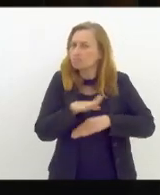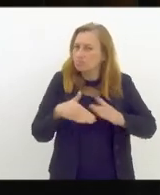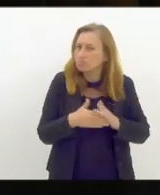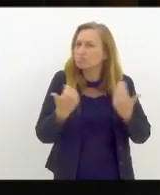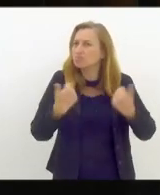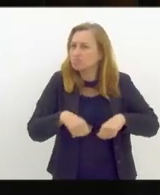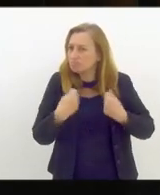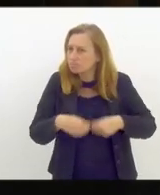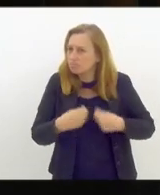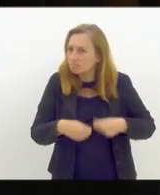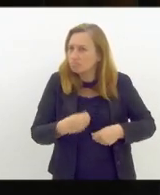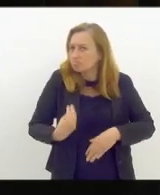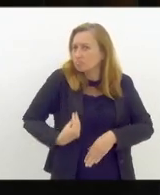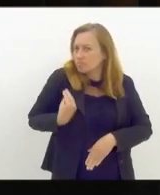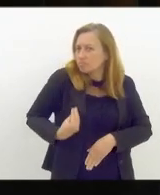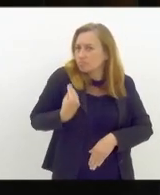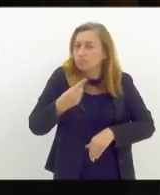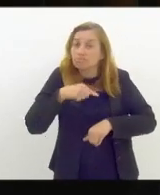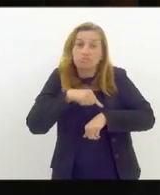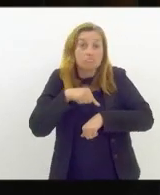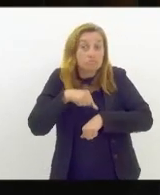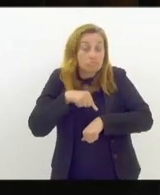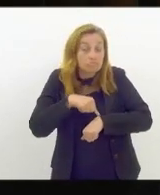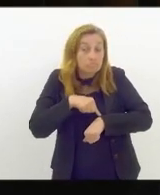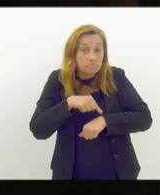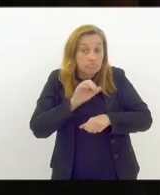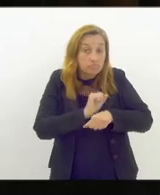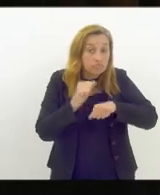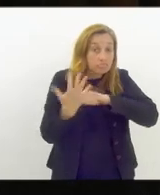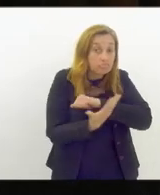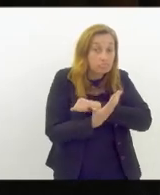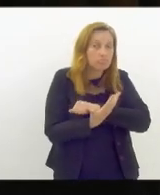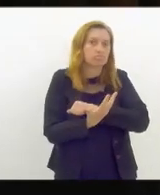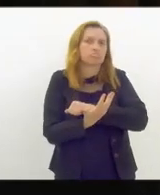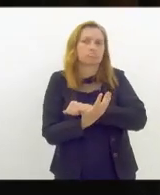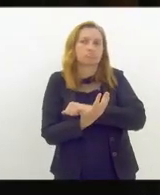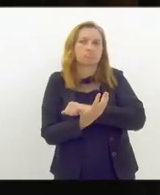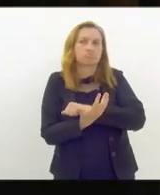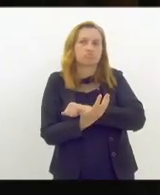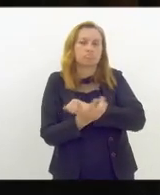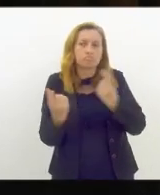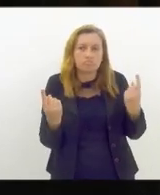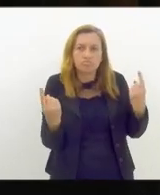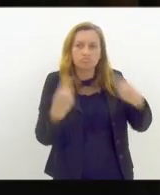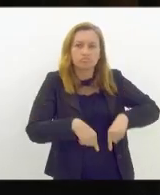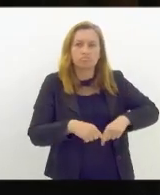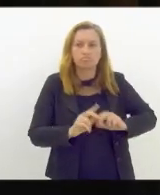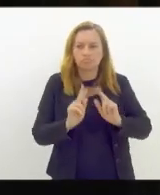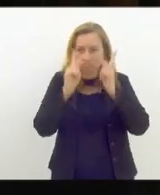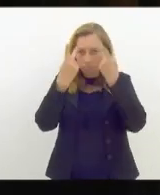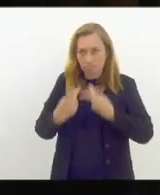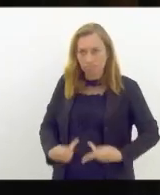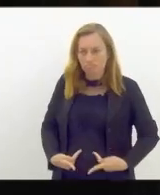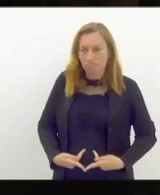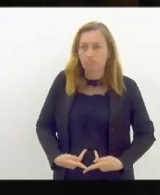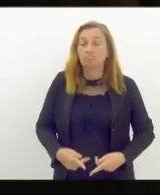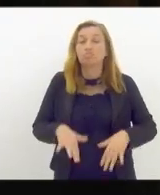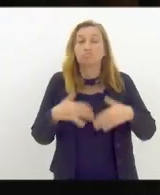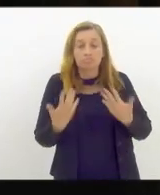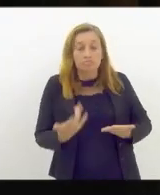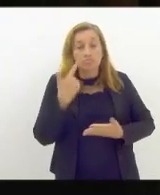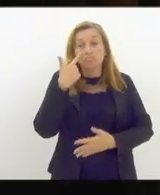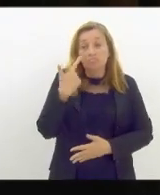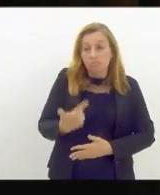precisaram sobreviver no momento em que a Covid-19 desafiou a humanidade. Então, o que a gente